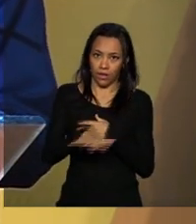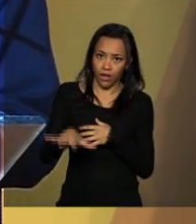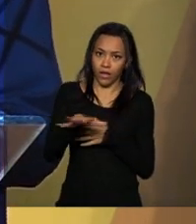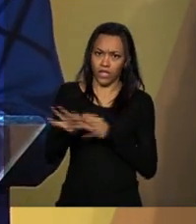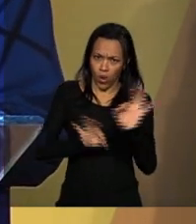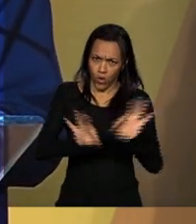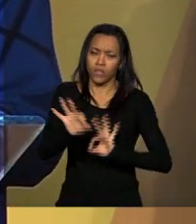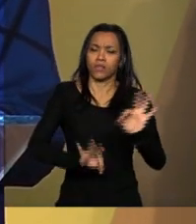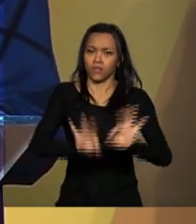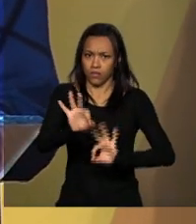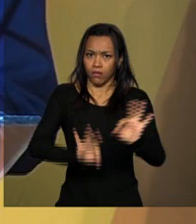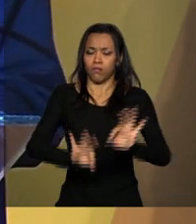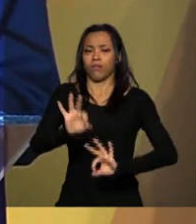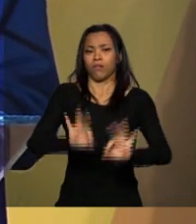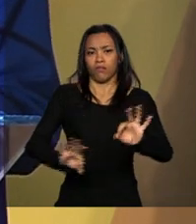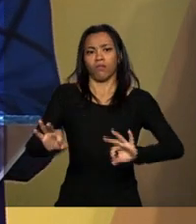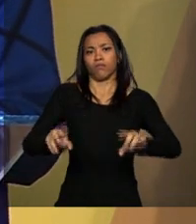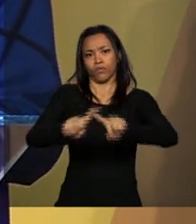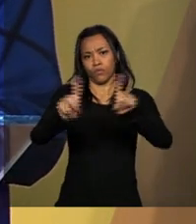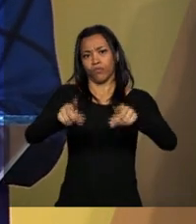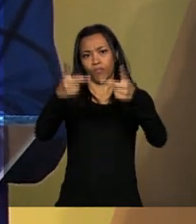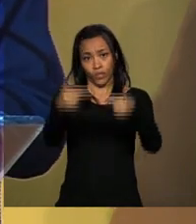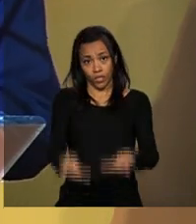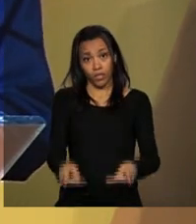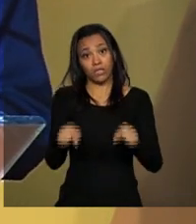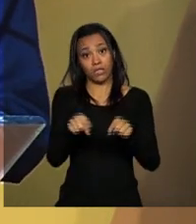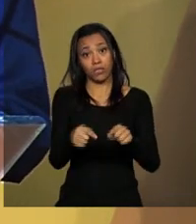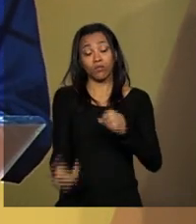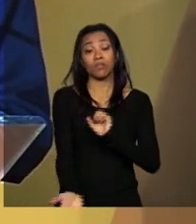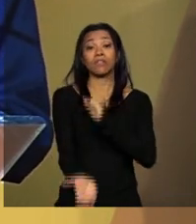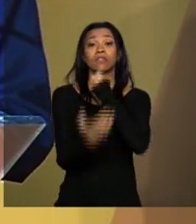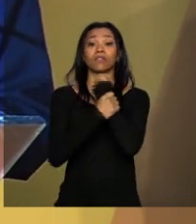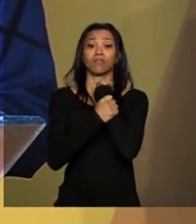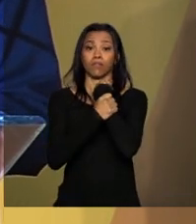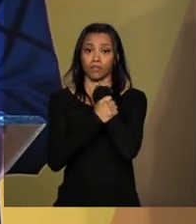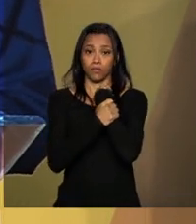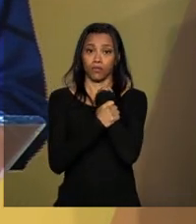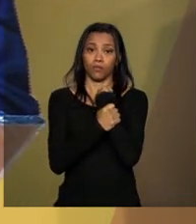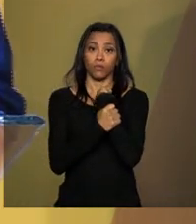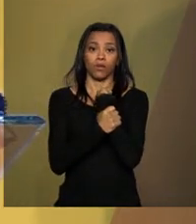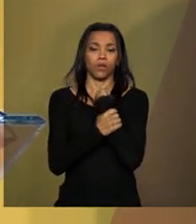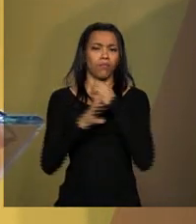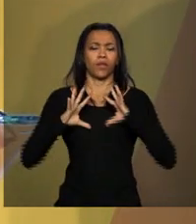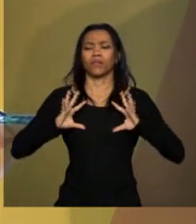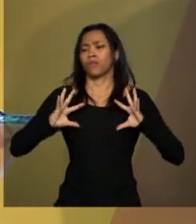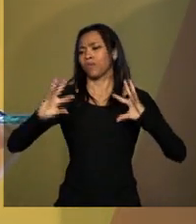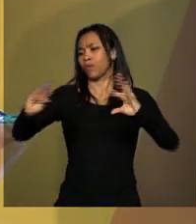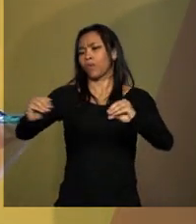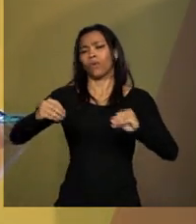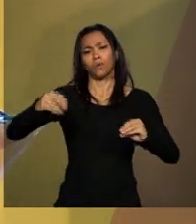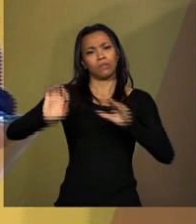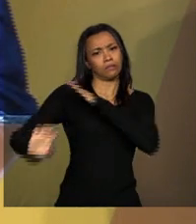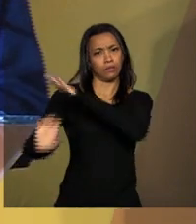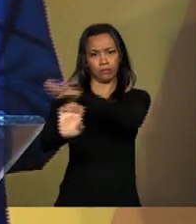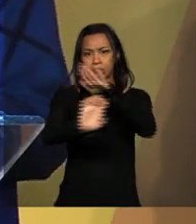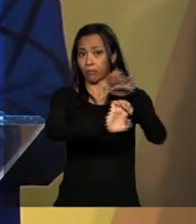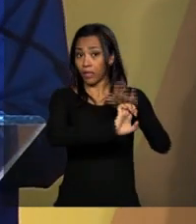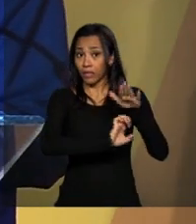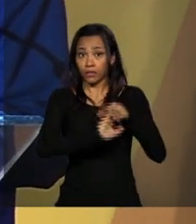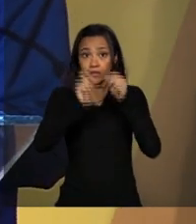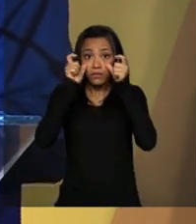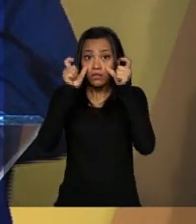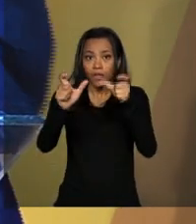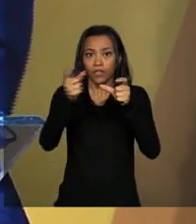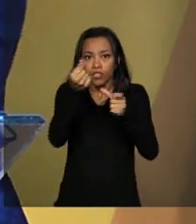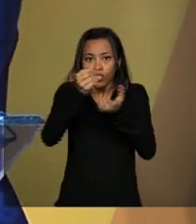desses projetos É uma garantia importante para todos os investidores Então